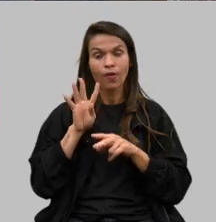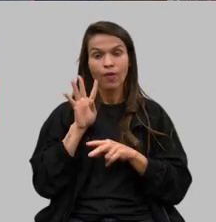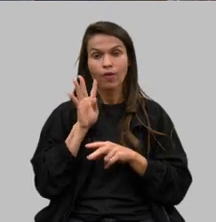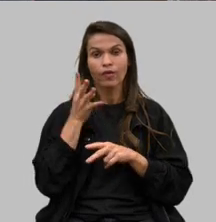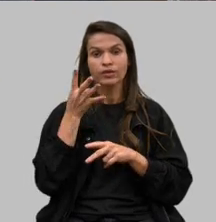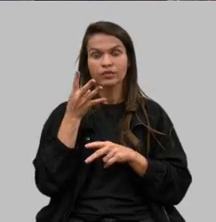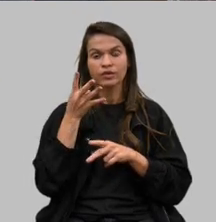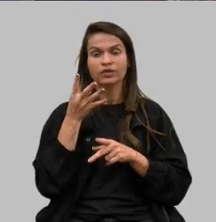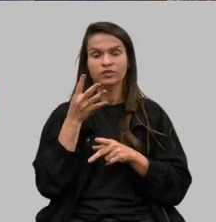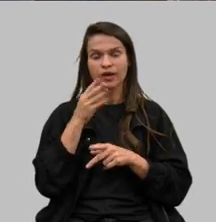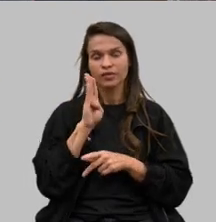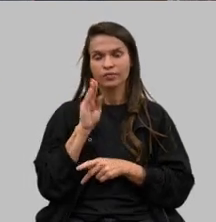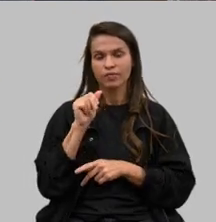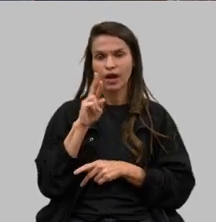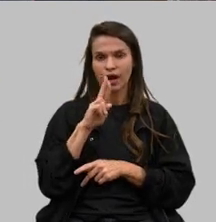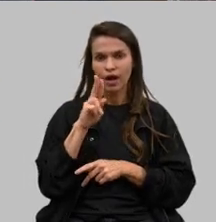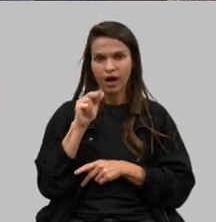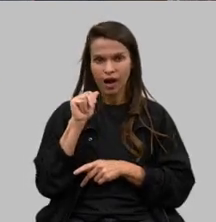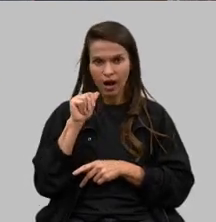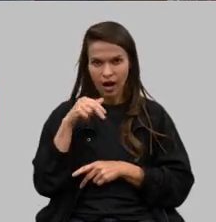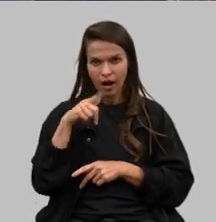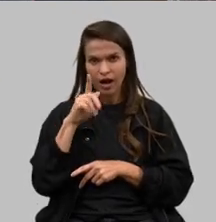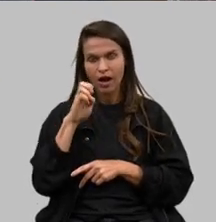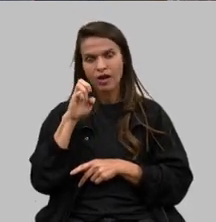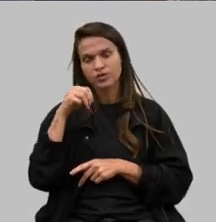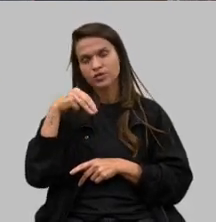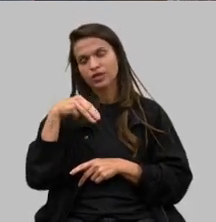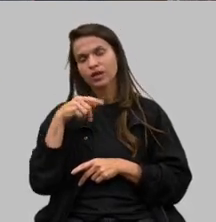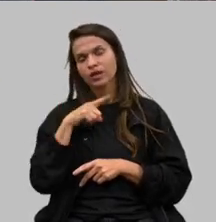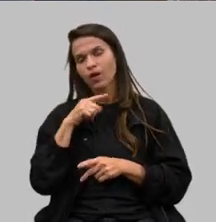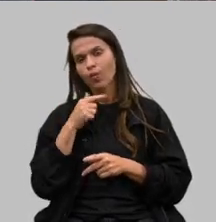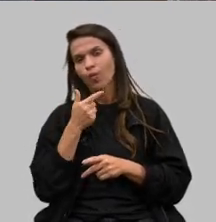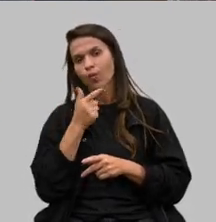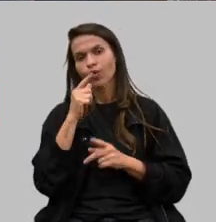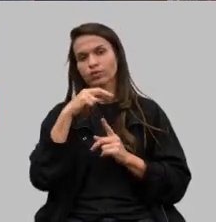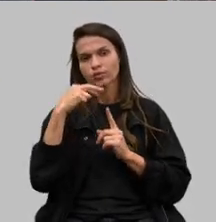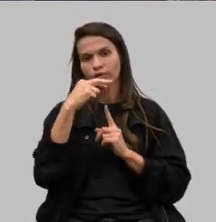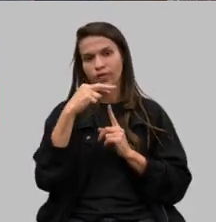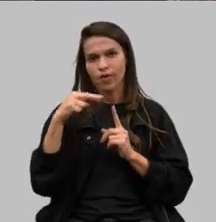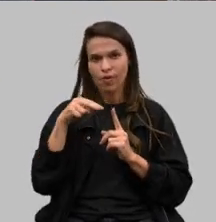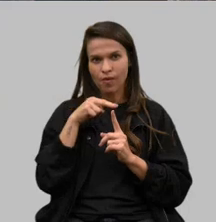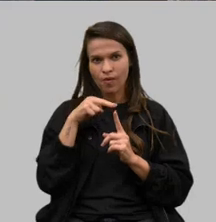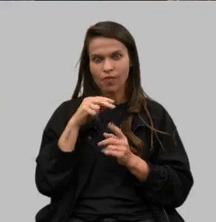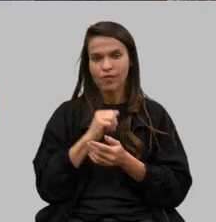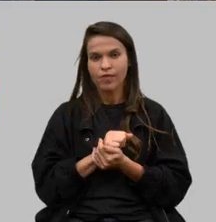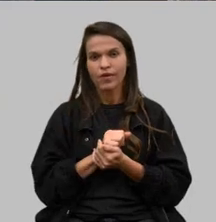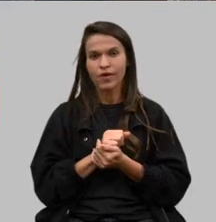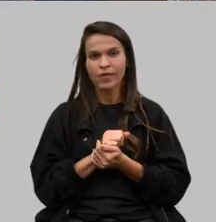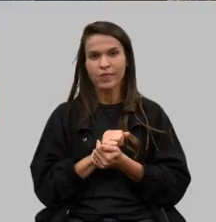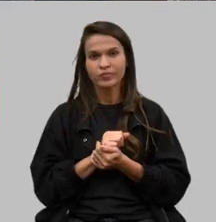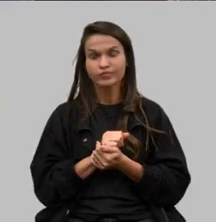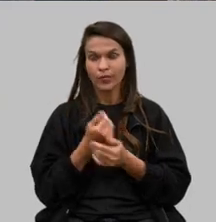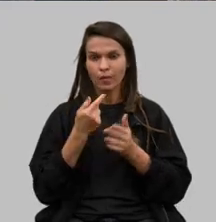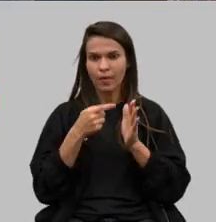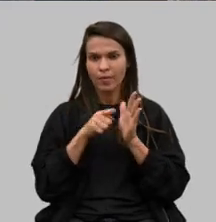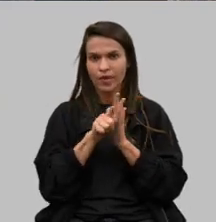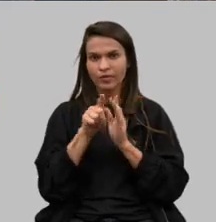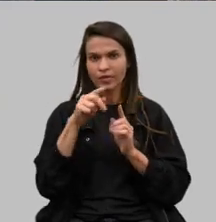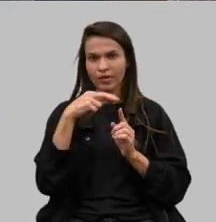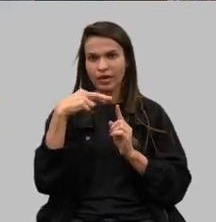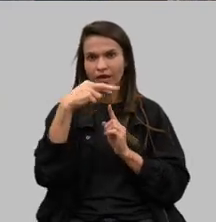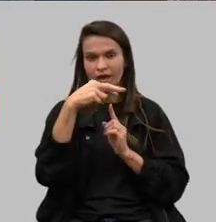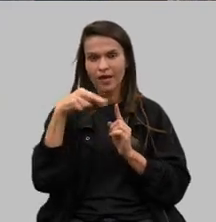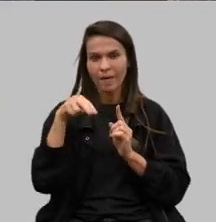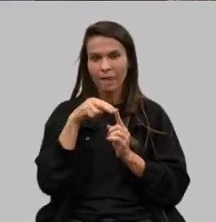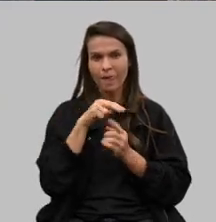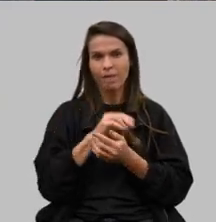das barragens tem um outro ponto de vista secretária né um balanço que aí não é nenhuma pergunta é mesmo na perspectiva de trazer um